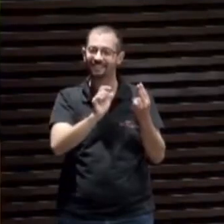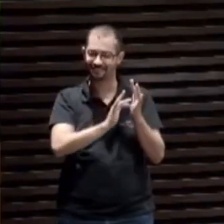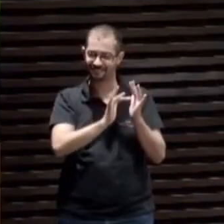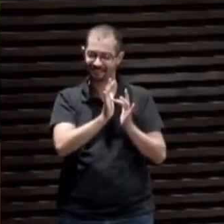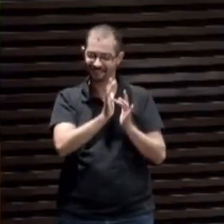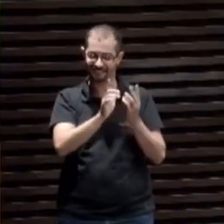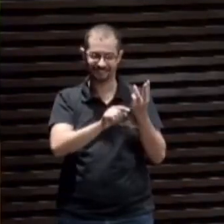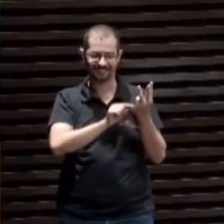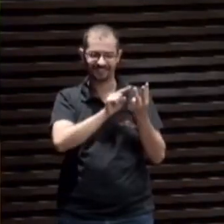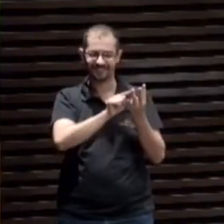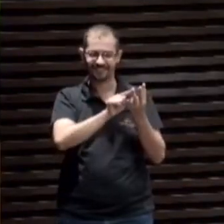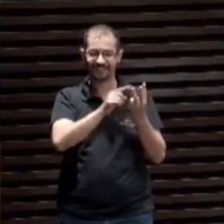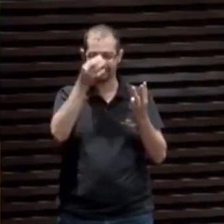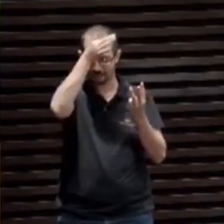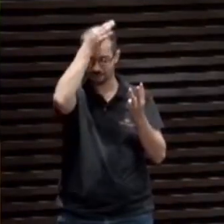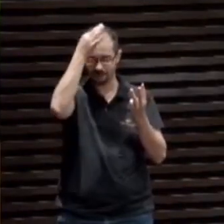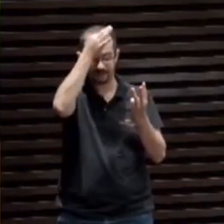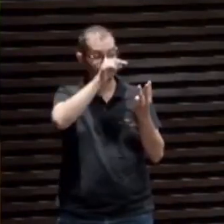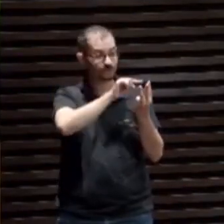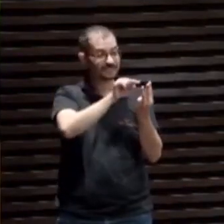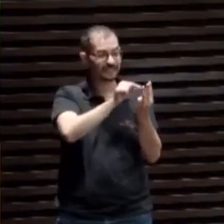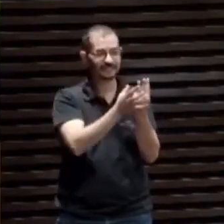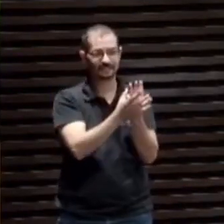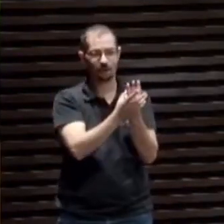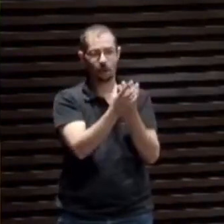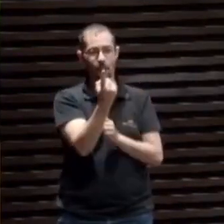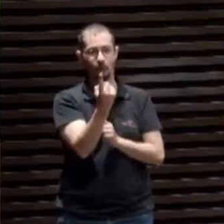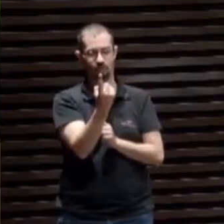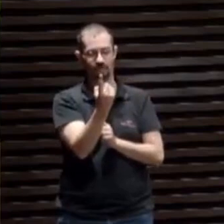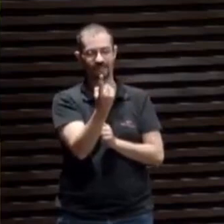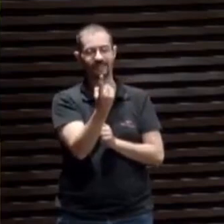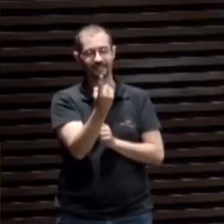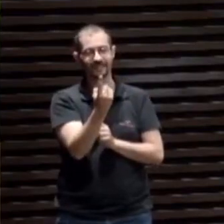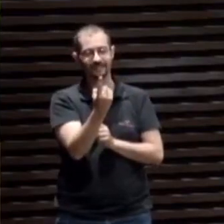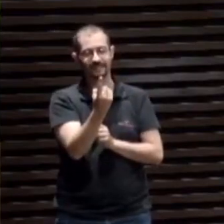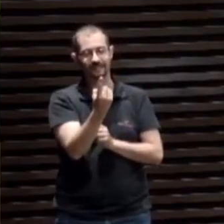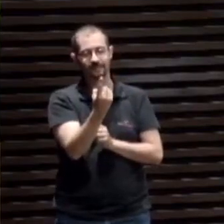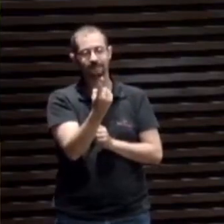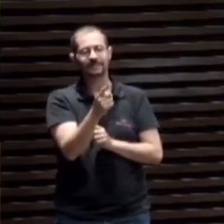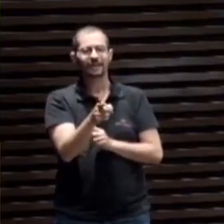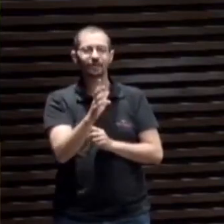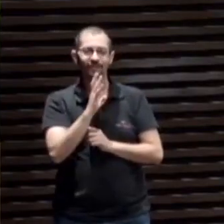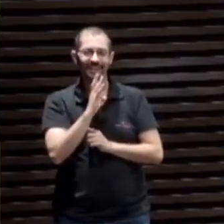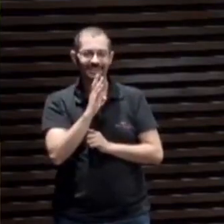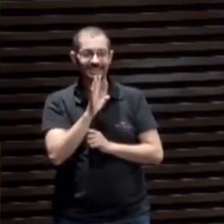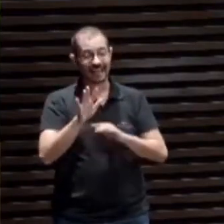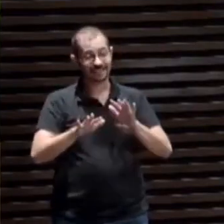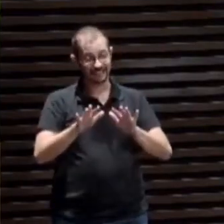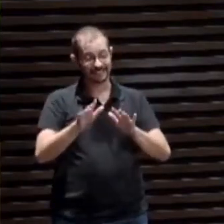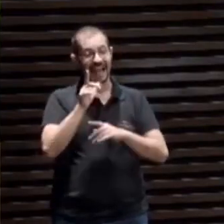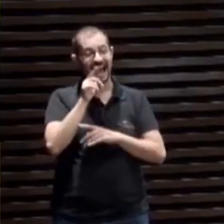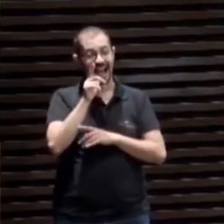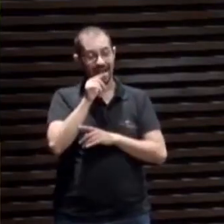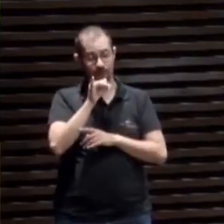A gente tem todas aquelas ideias da água no estado sólido, líquido e gasoso, todos os 3 são água,